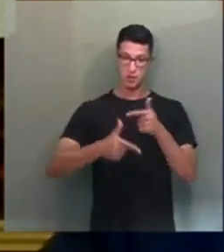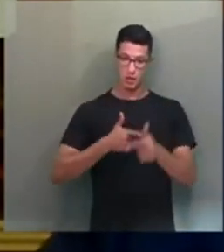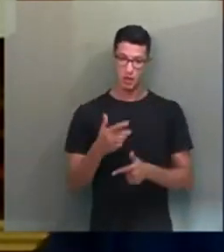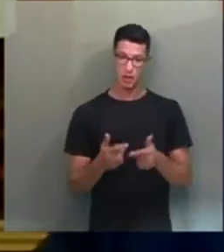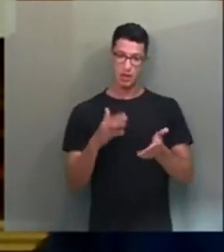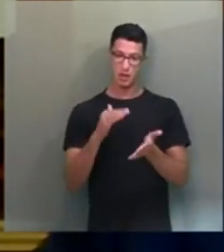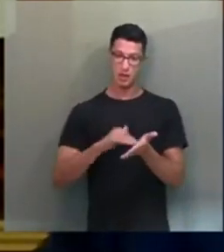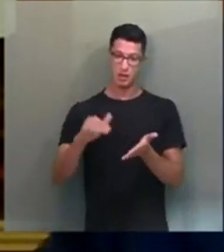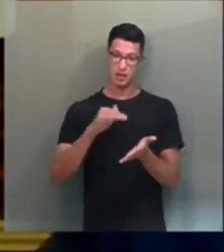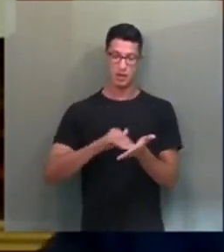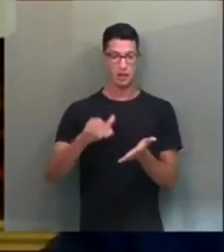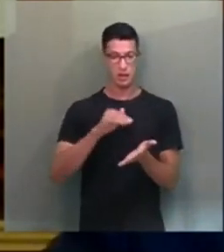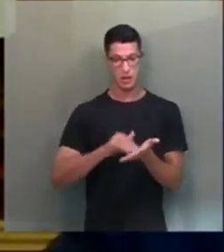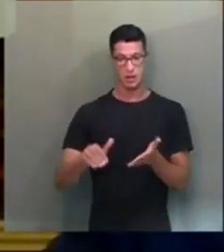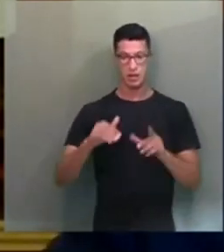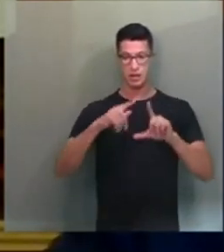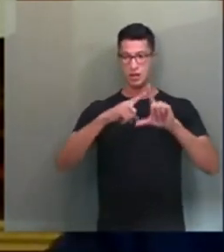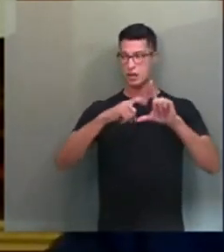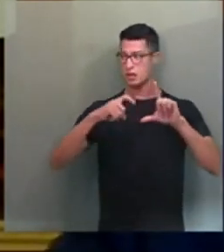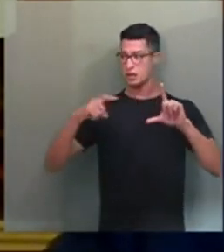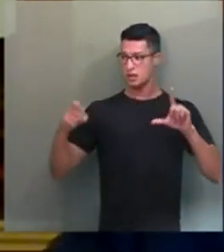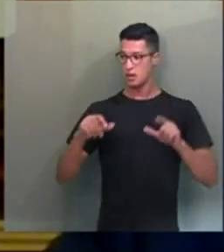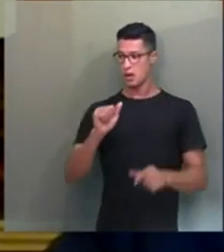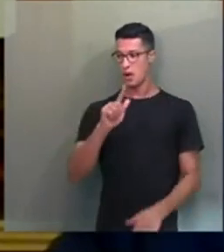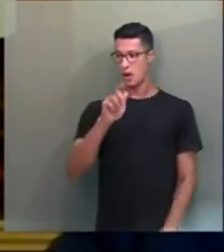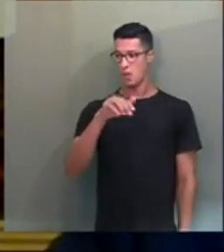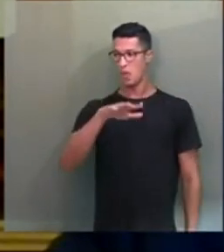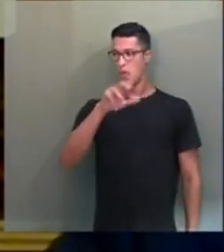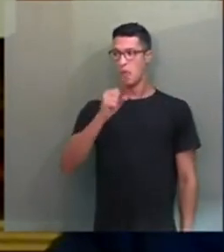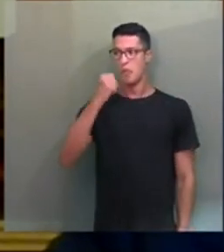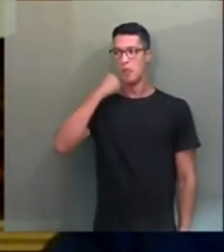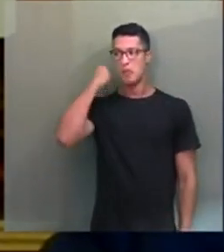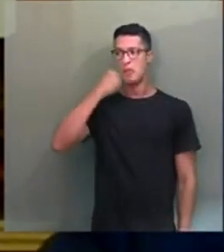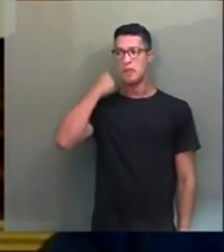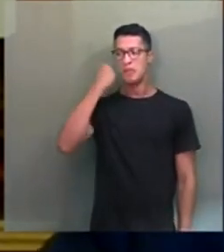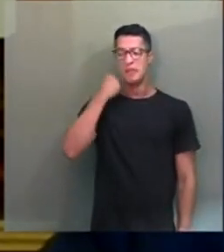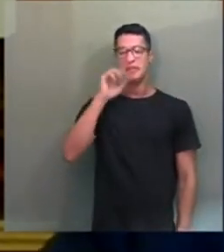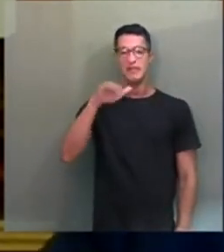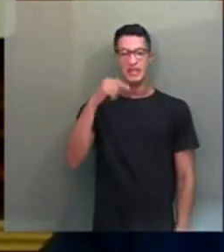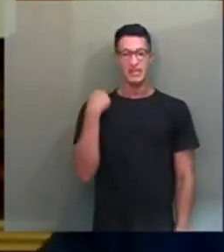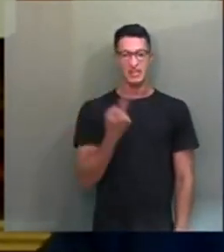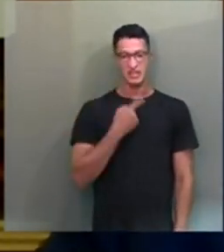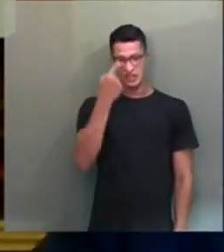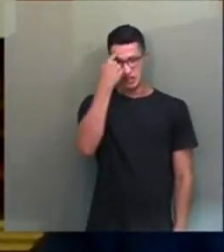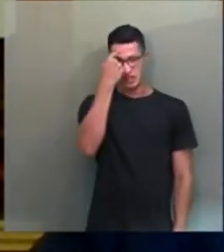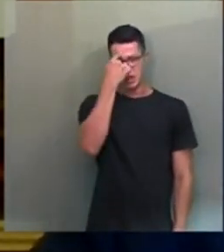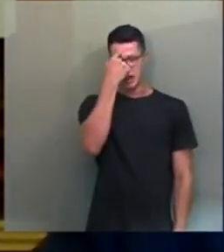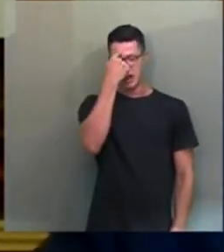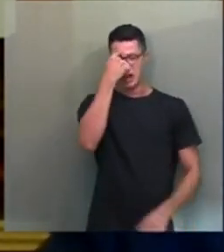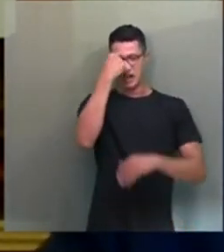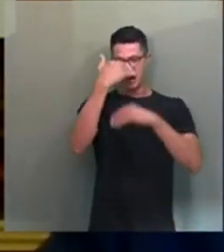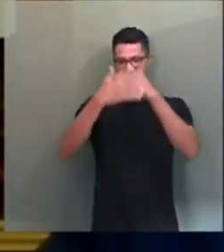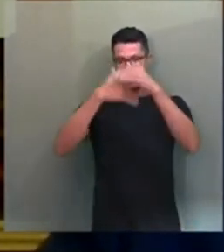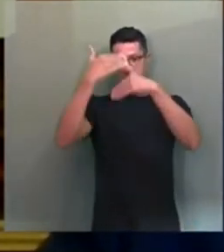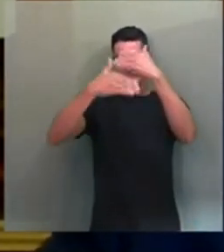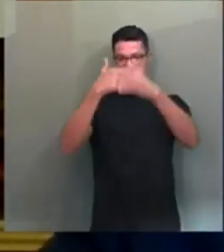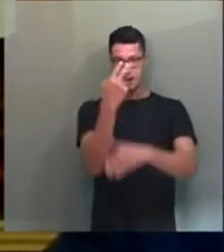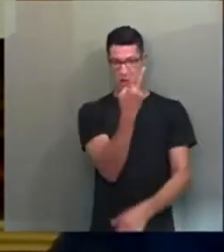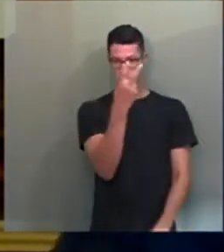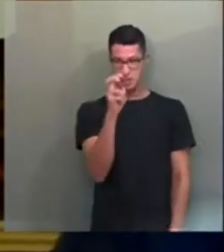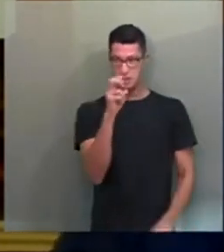da Secretaria, da Rádio e da Agência Senado. Quando nós pensamos numa caminhada de